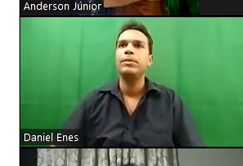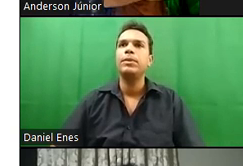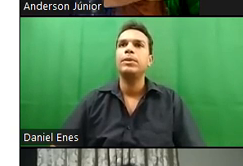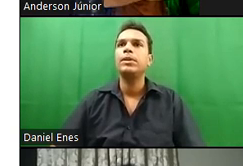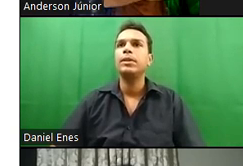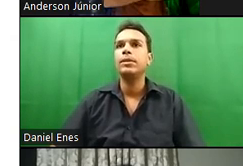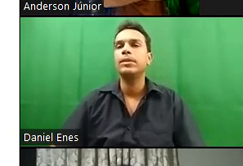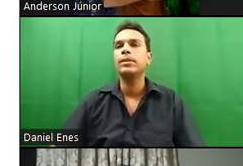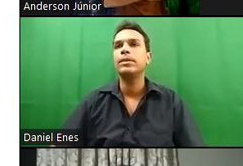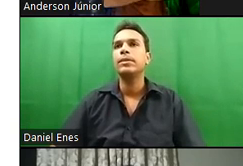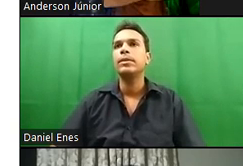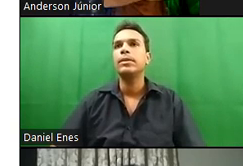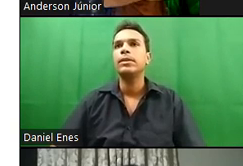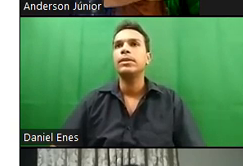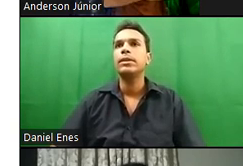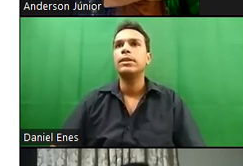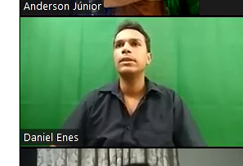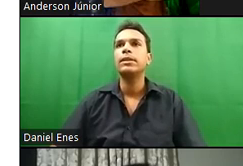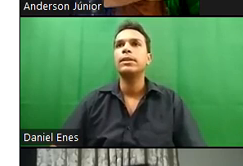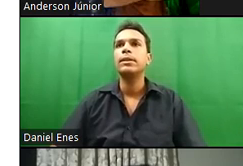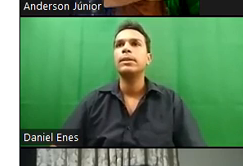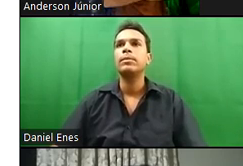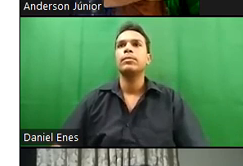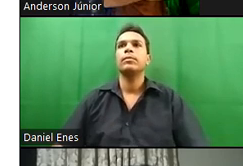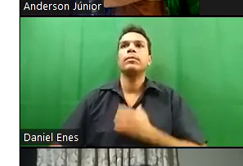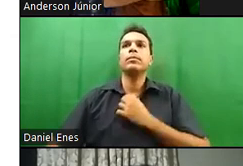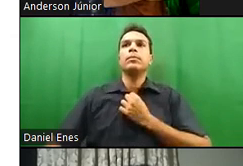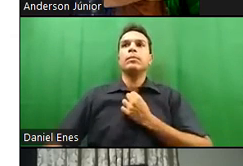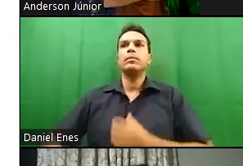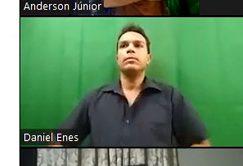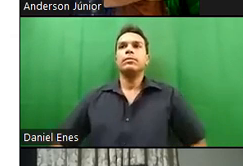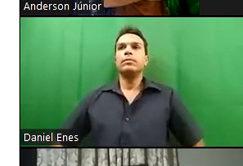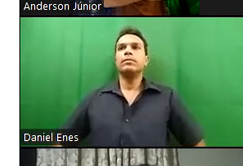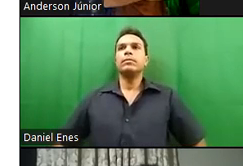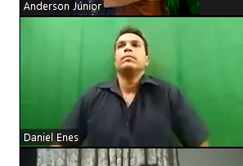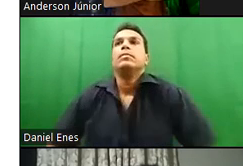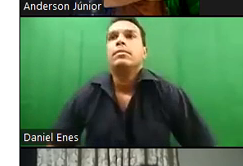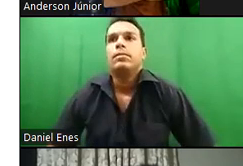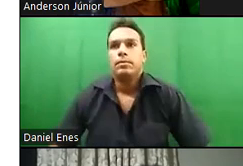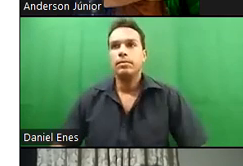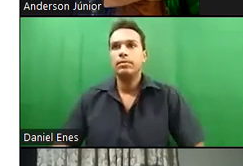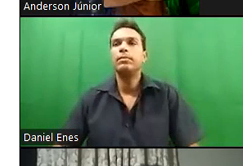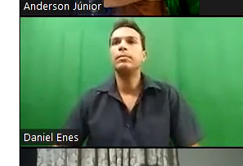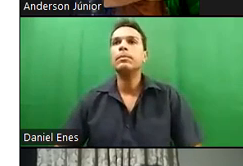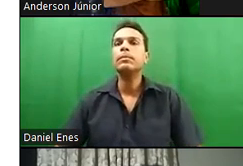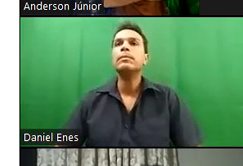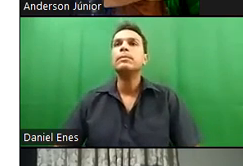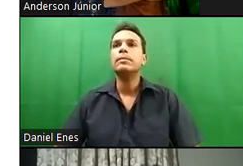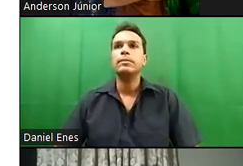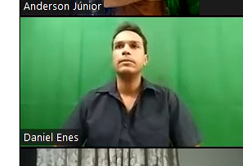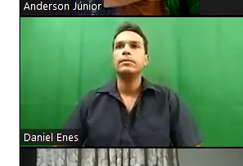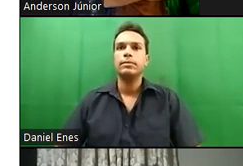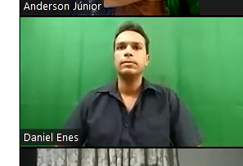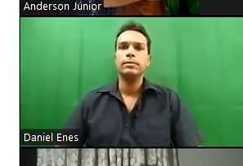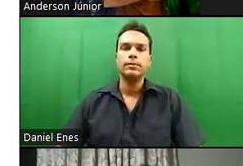tipo assim, a gente, tanto na vida pessoal, como na vida acadêmica, e até mesmo na vida profissional,